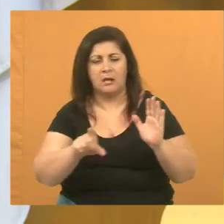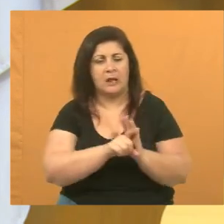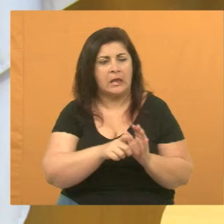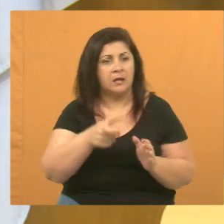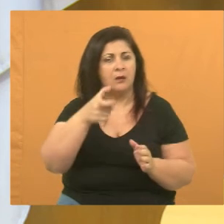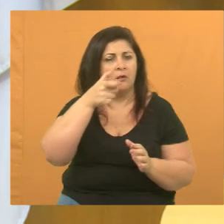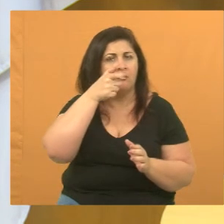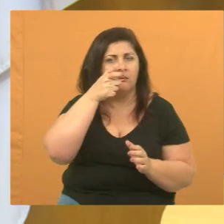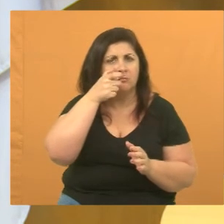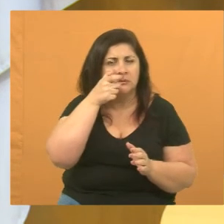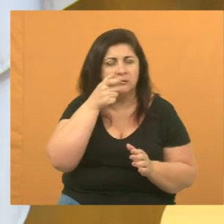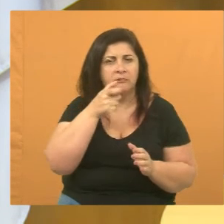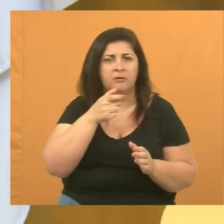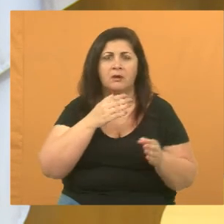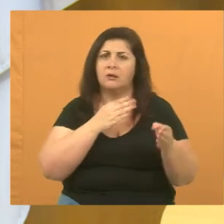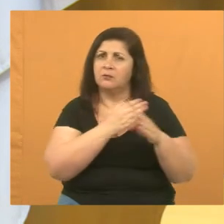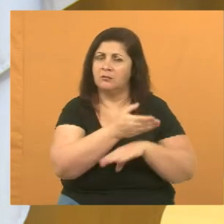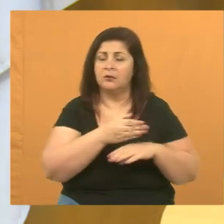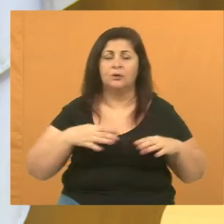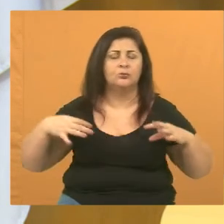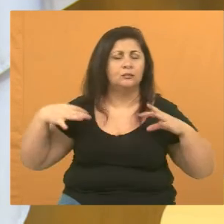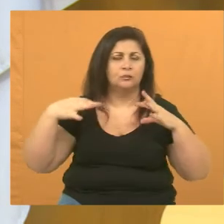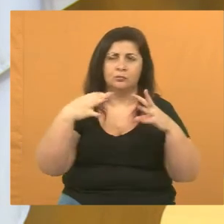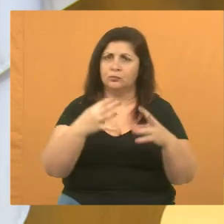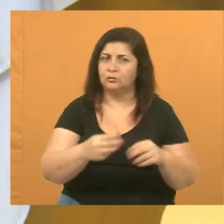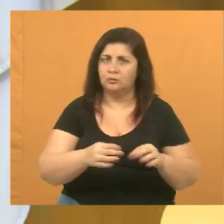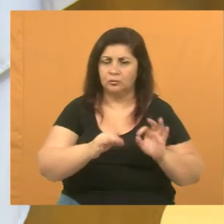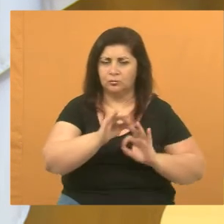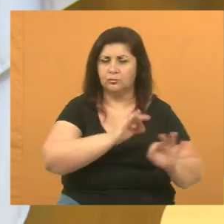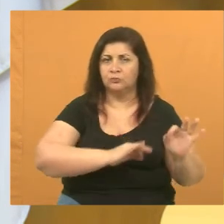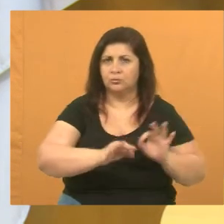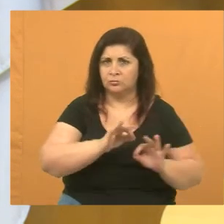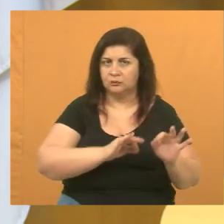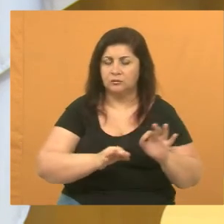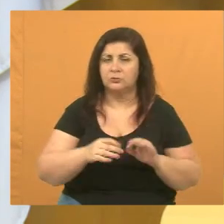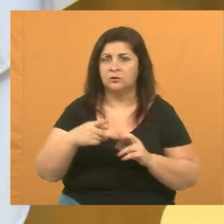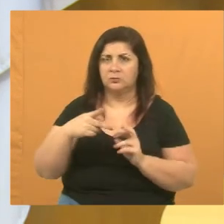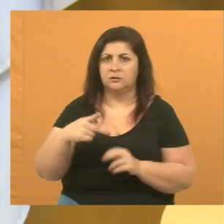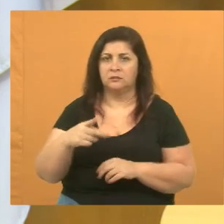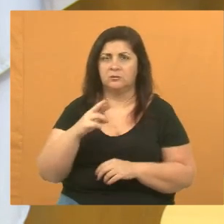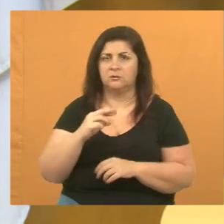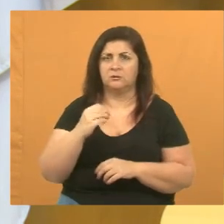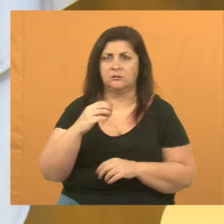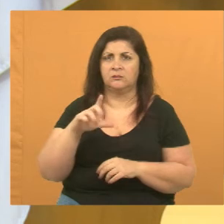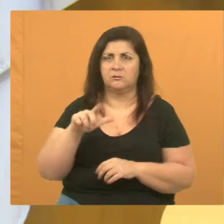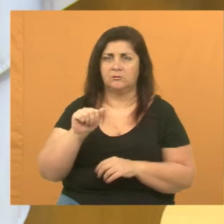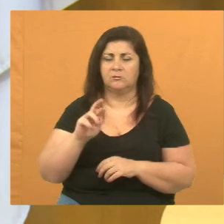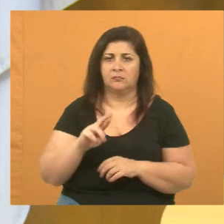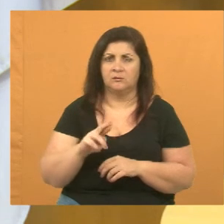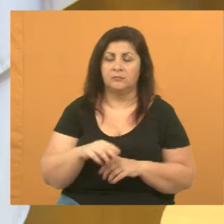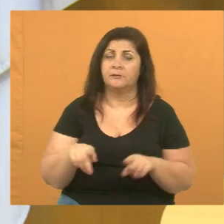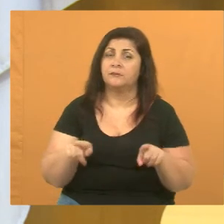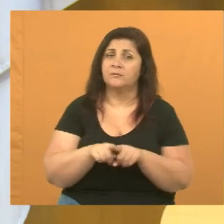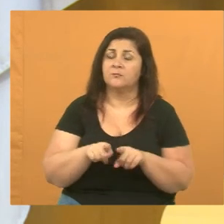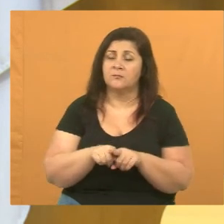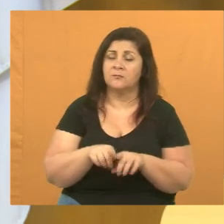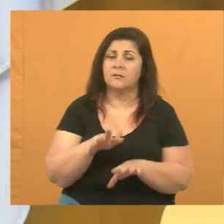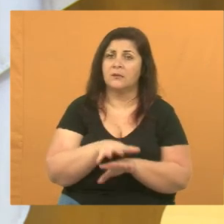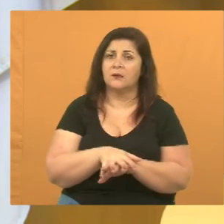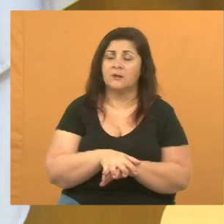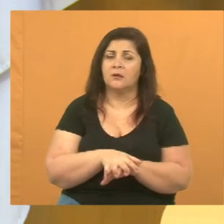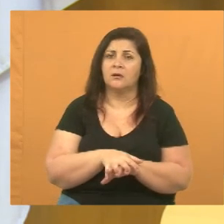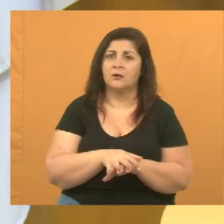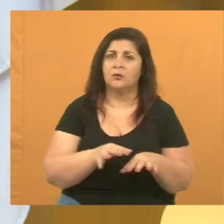e aprovar todos os projetos de competência da Fundação Prolar, incluindo os projetos de